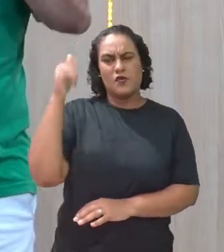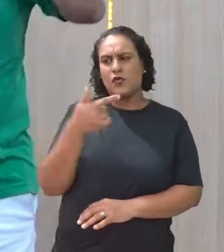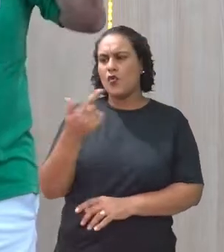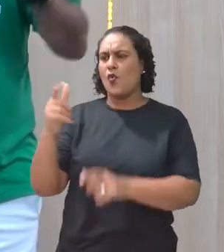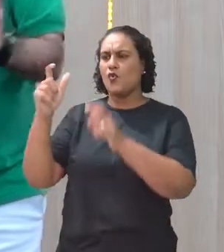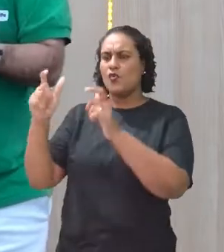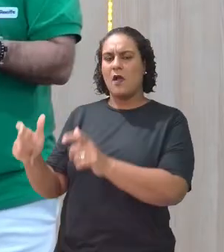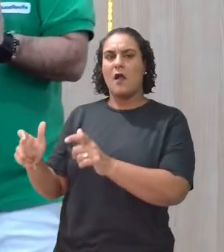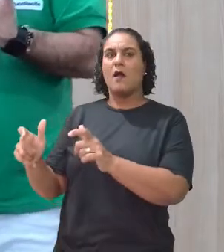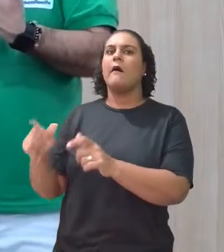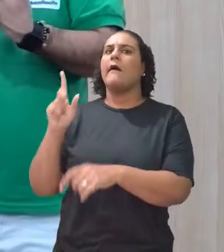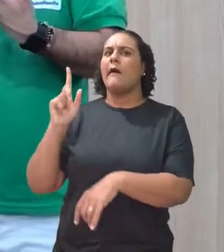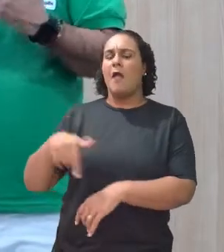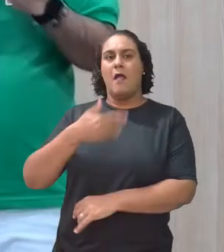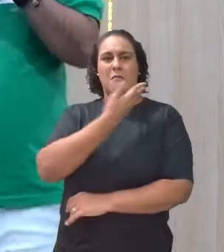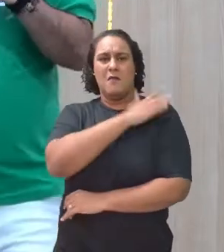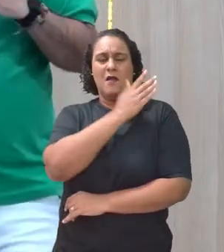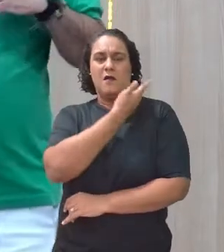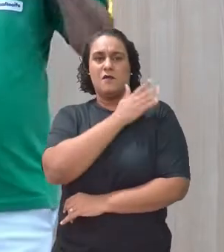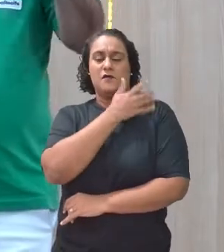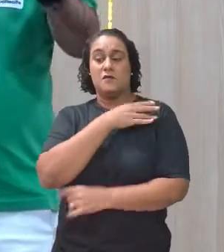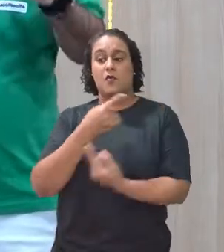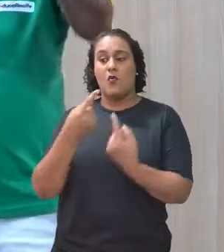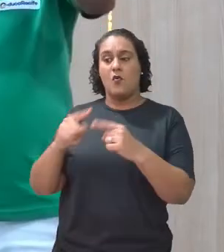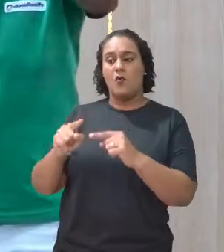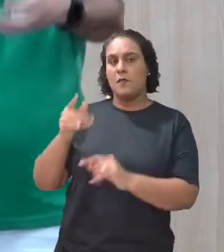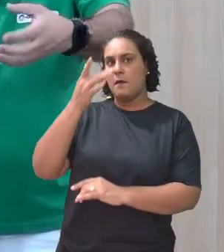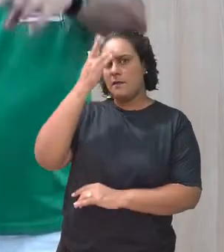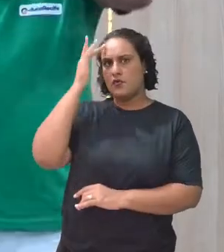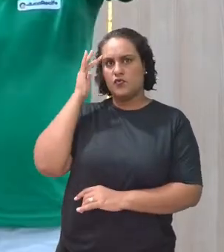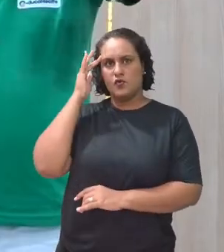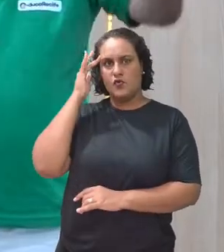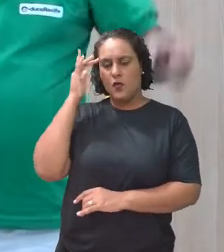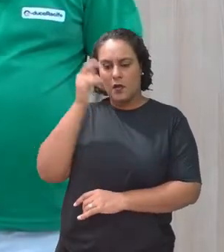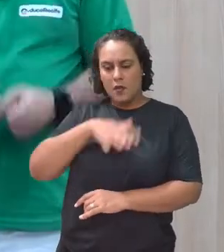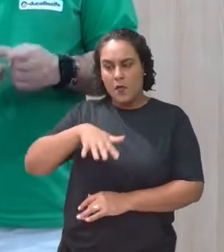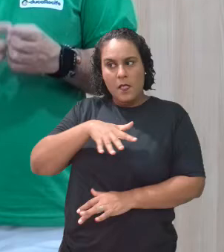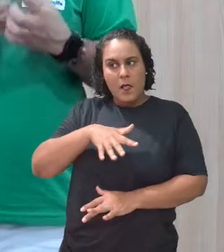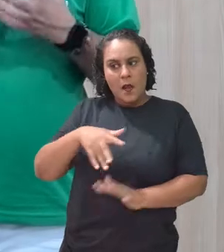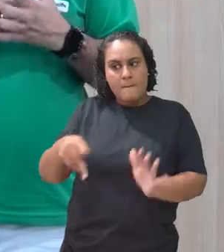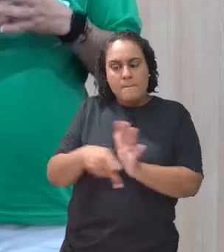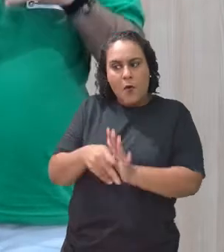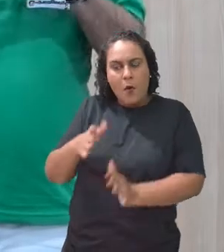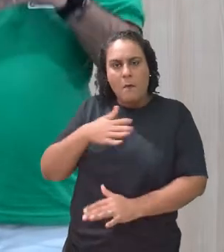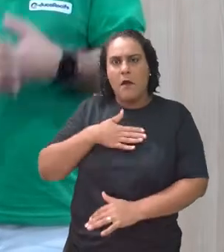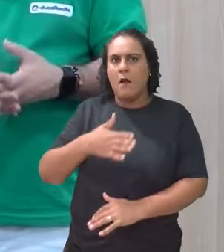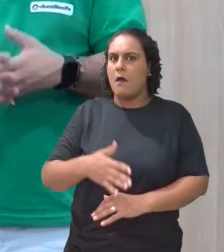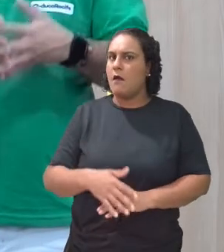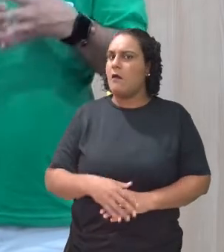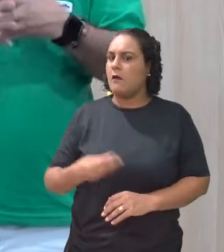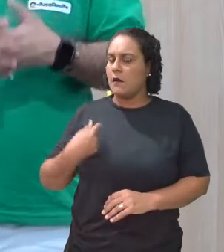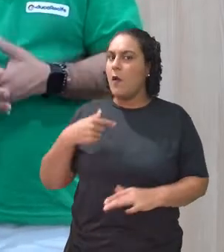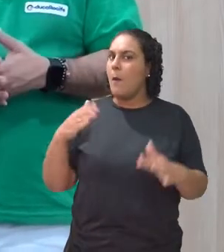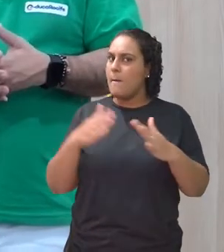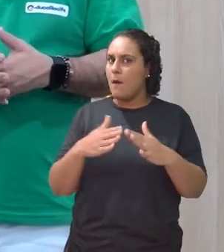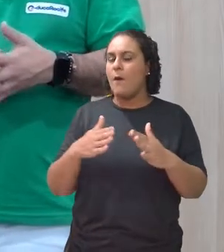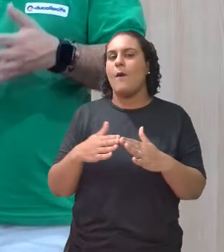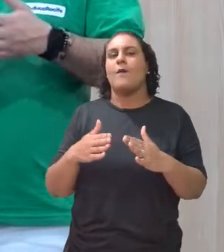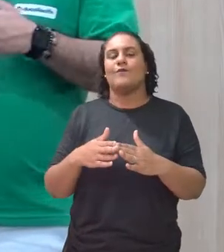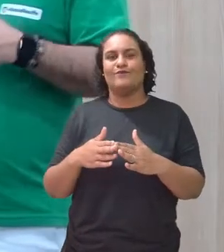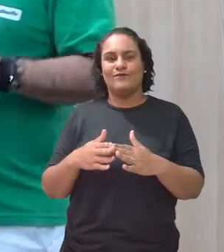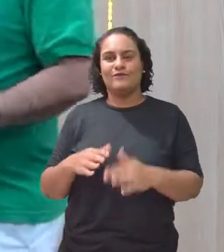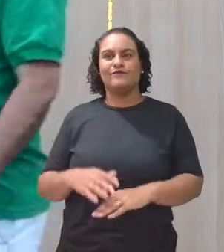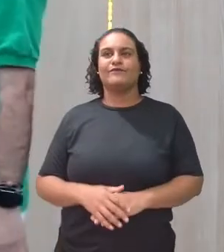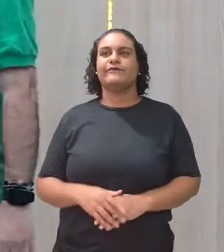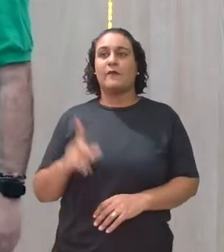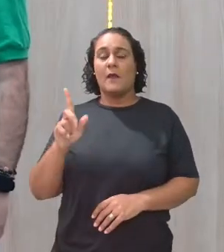de preconceito contra aquele que não é da área que eu resido, né, habito, né? Então,